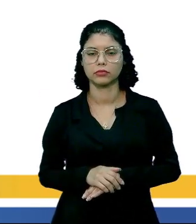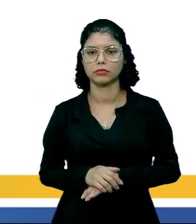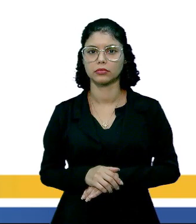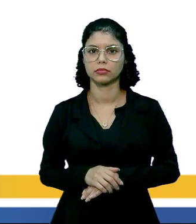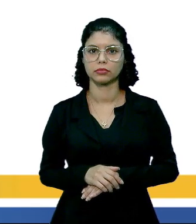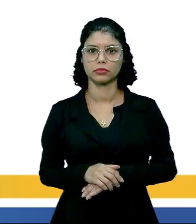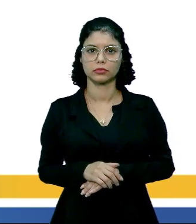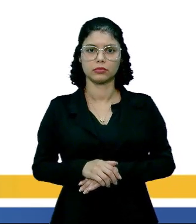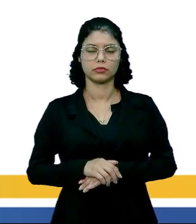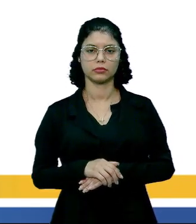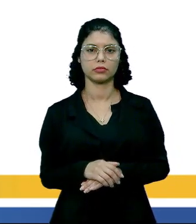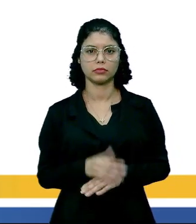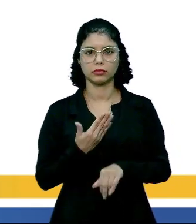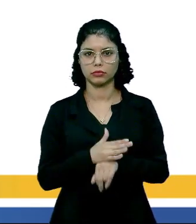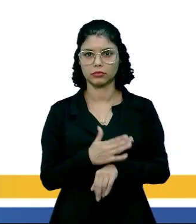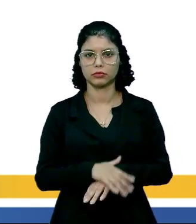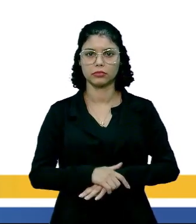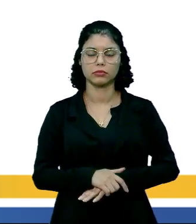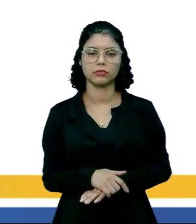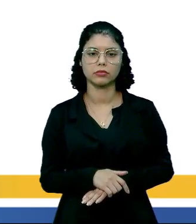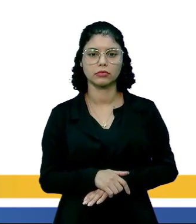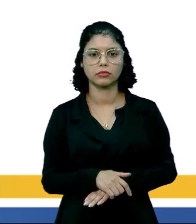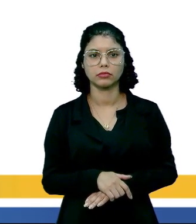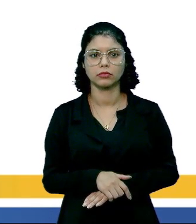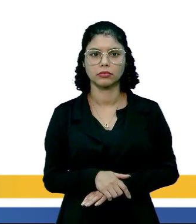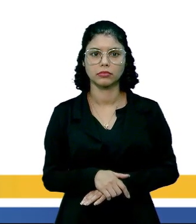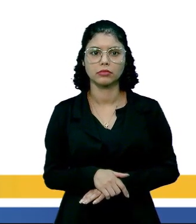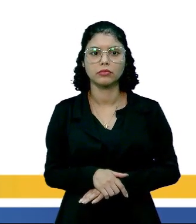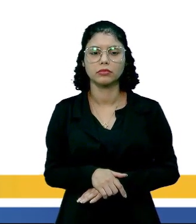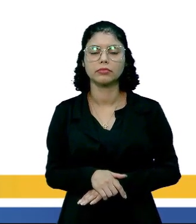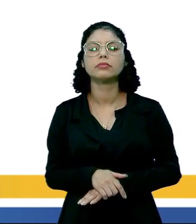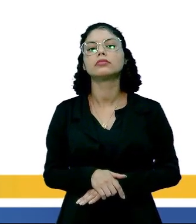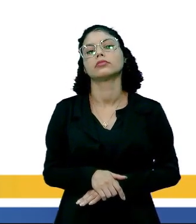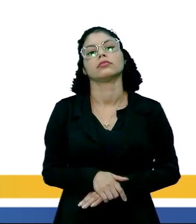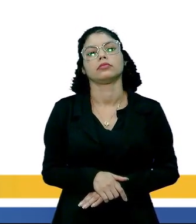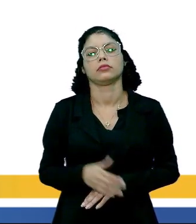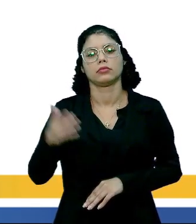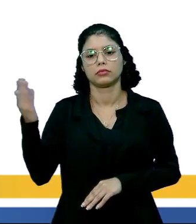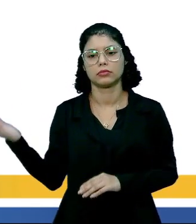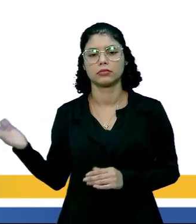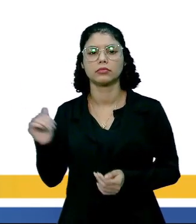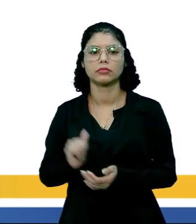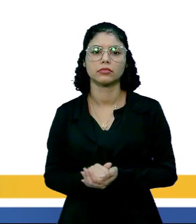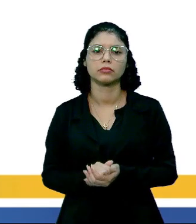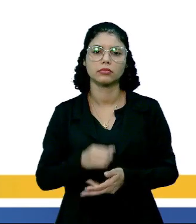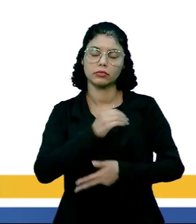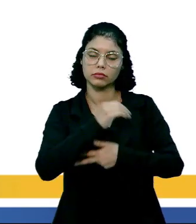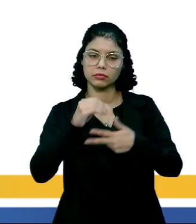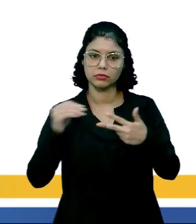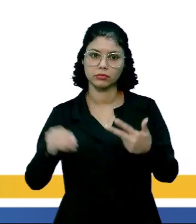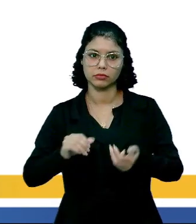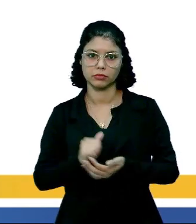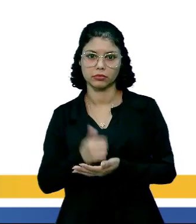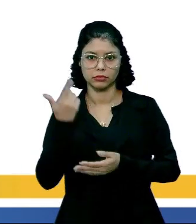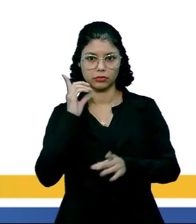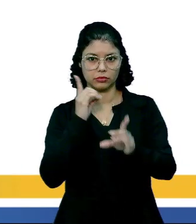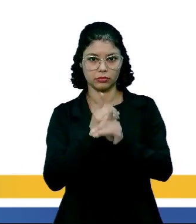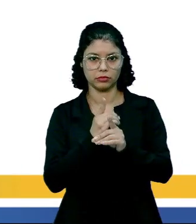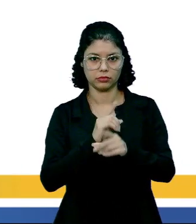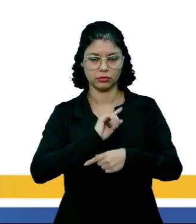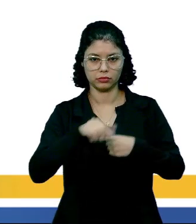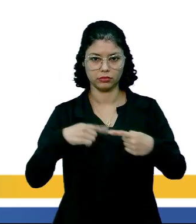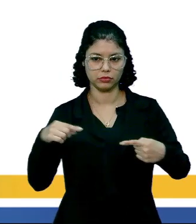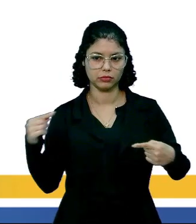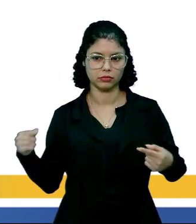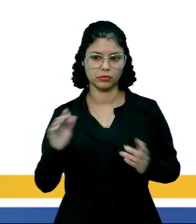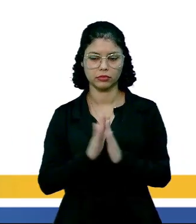perfeito Então vamos praticar olha só essa questão ela é do Enem você consegue encontrar no livro